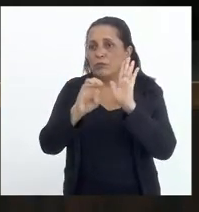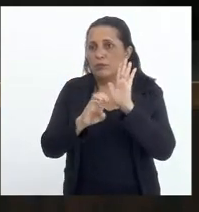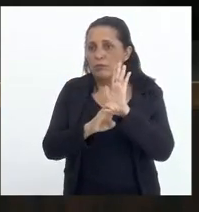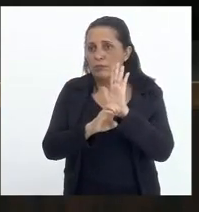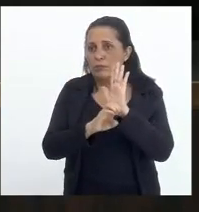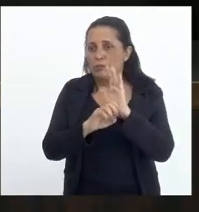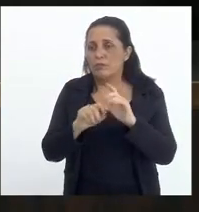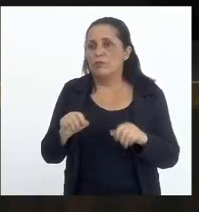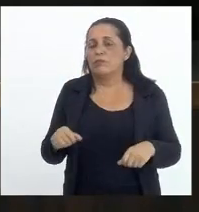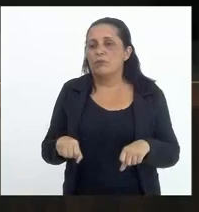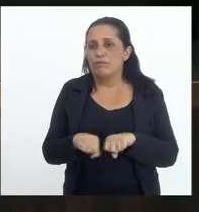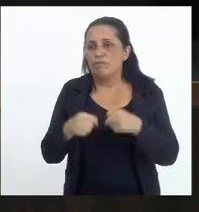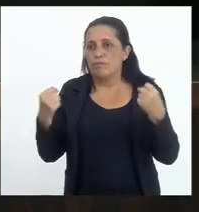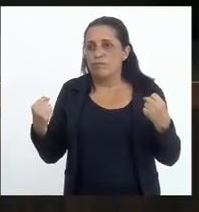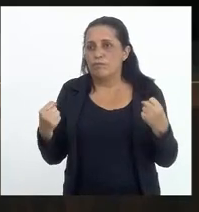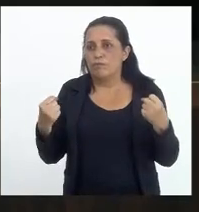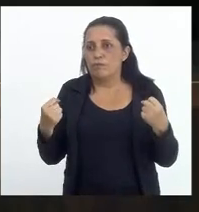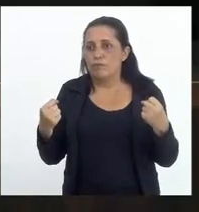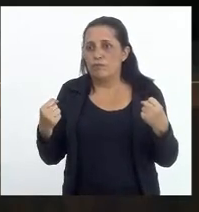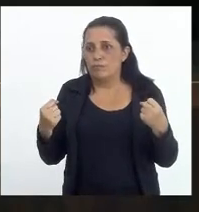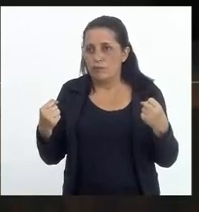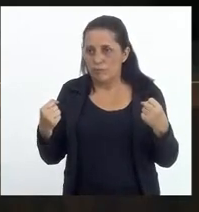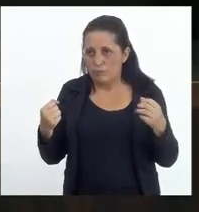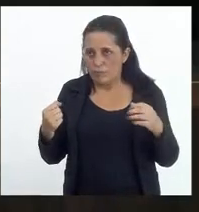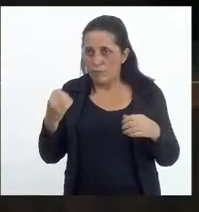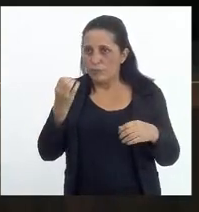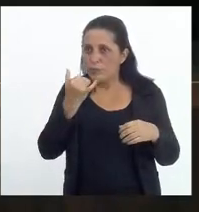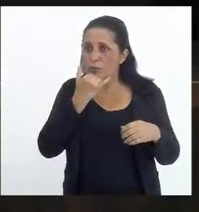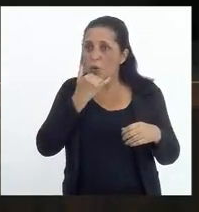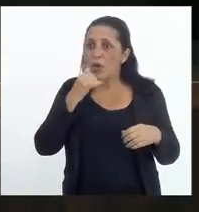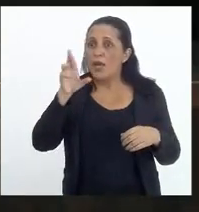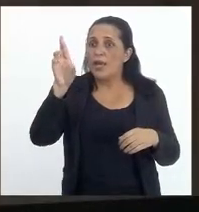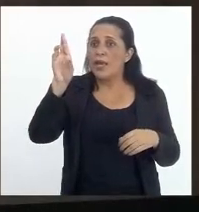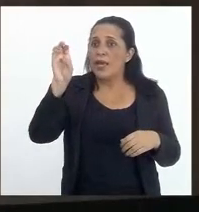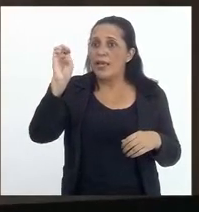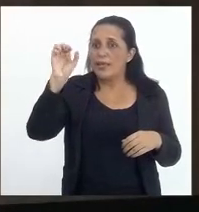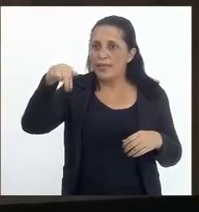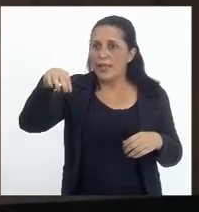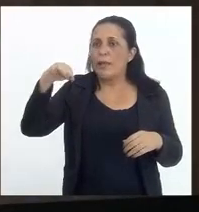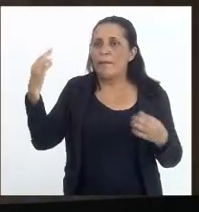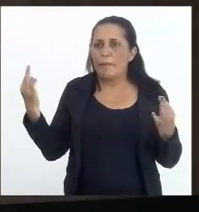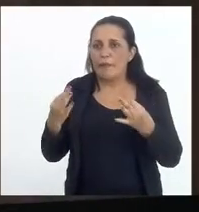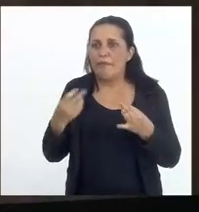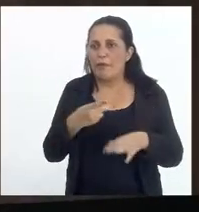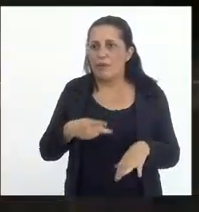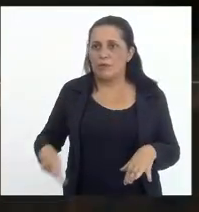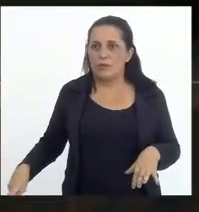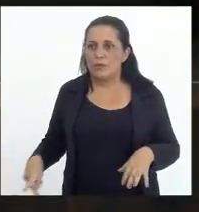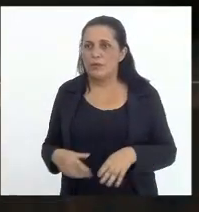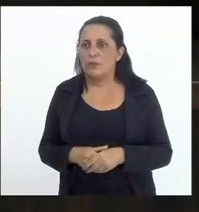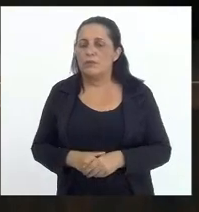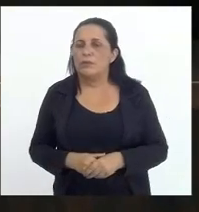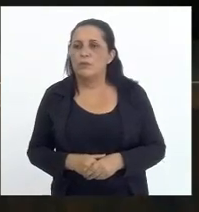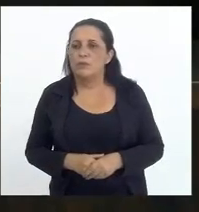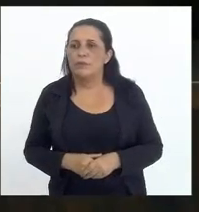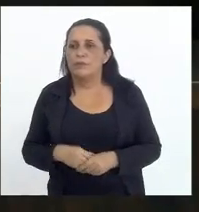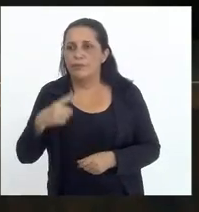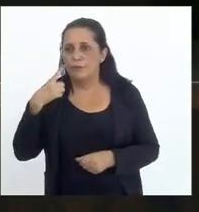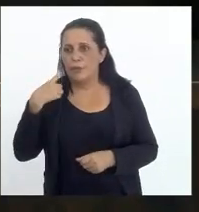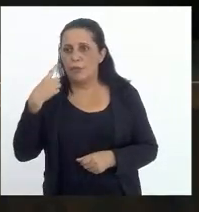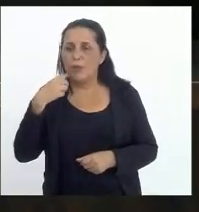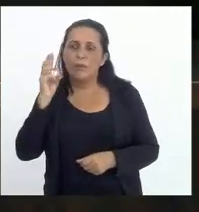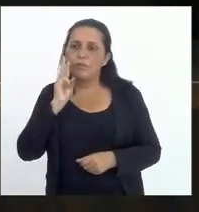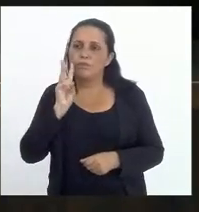deputada Dani. Perfeito. Perdão, Renata. Perfeito, senhor presidente. Oi, deputado